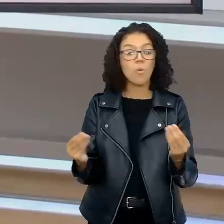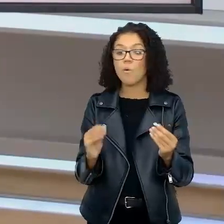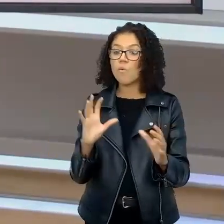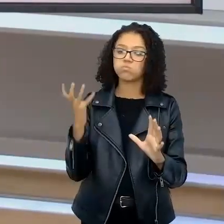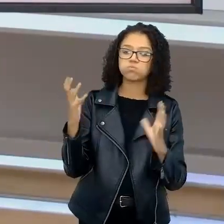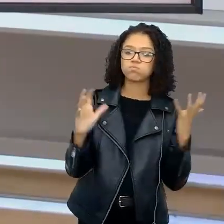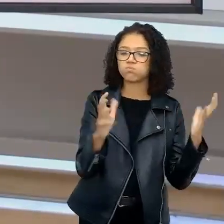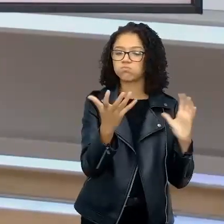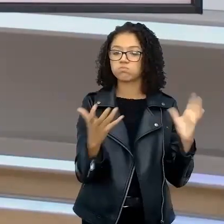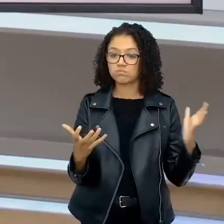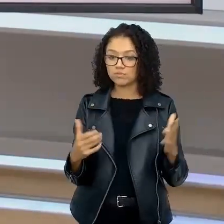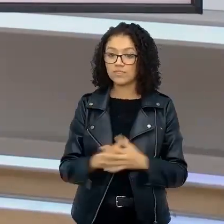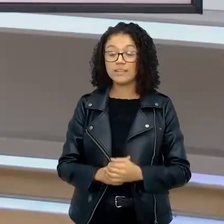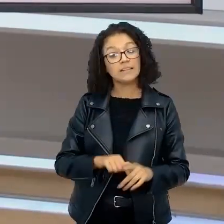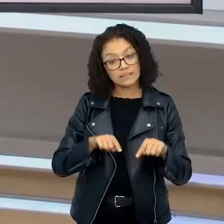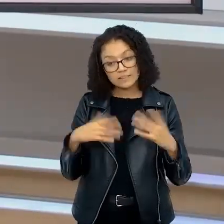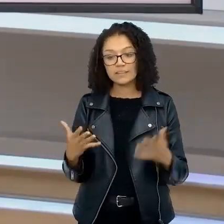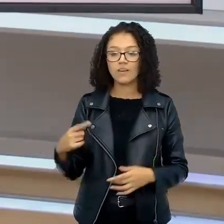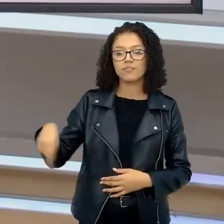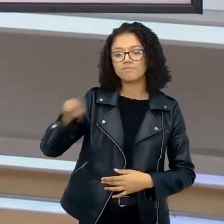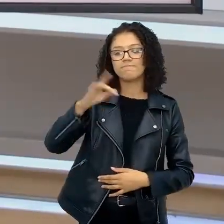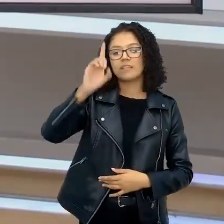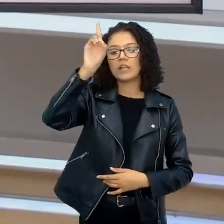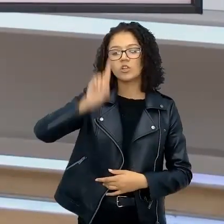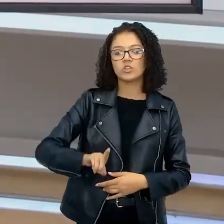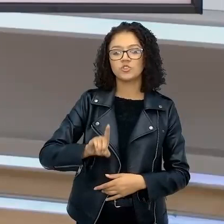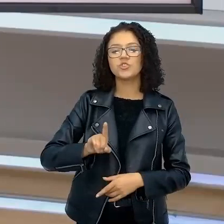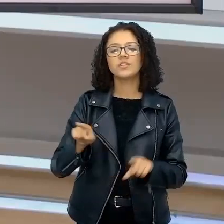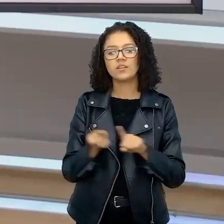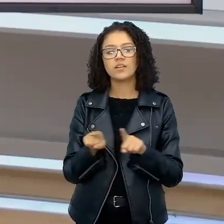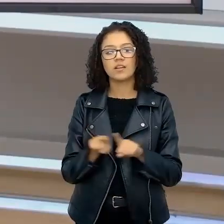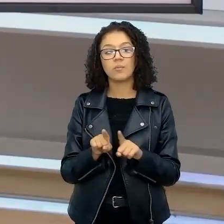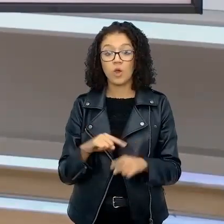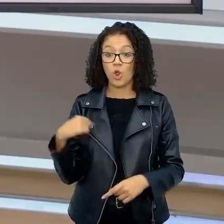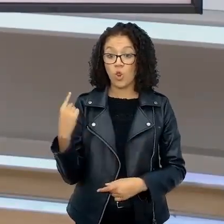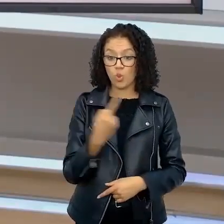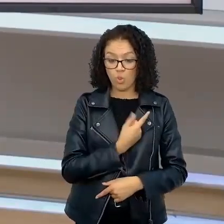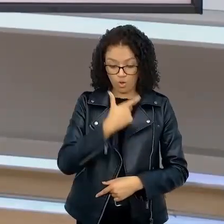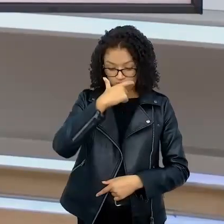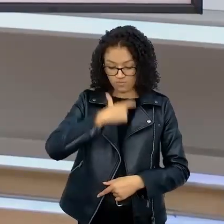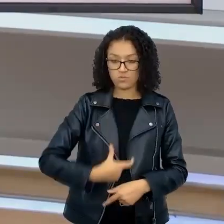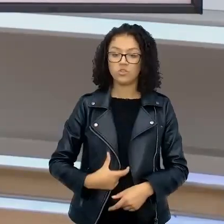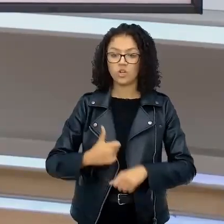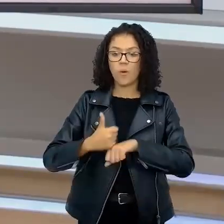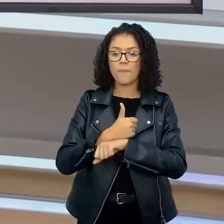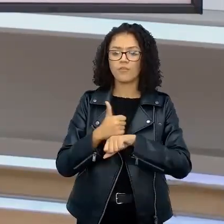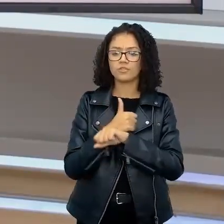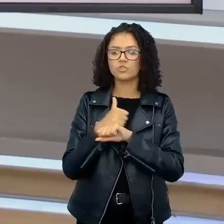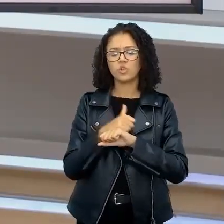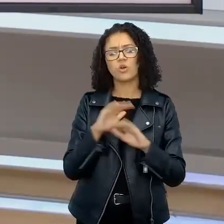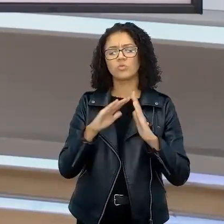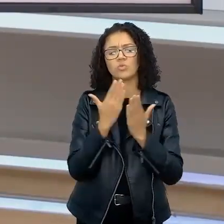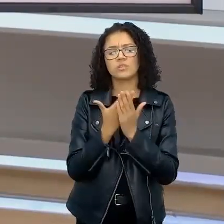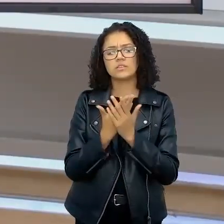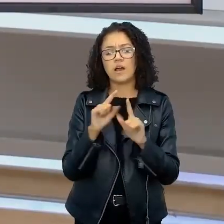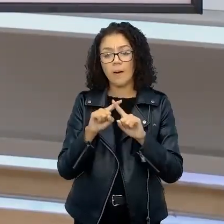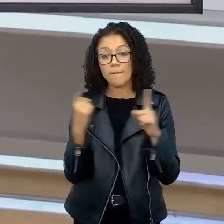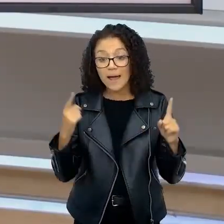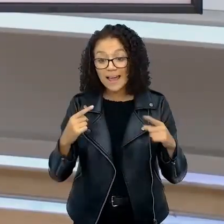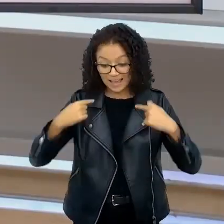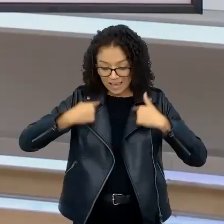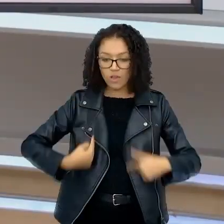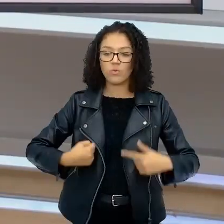do sistema de garantia de direitos. Então, a gente, enquanto sociedade civil, não só como profissional da educação, a gente tem também